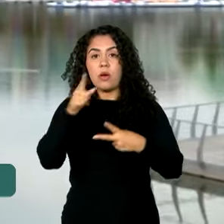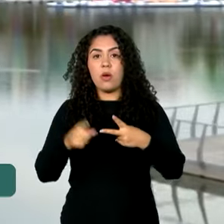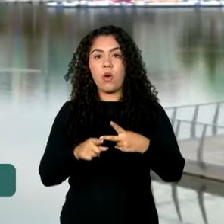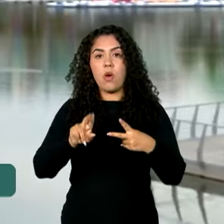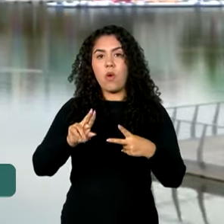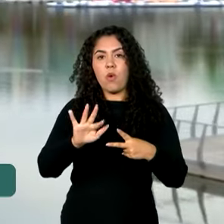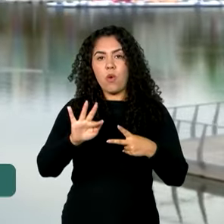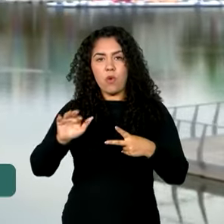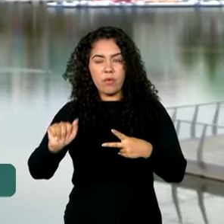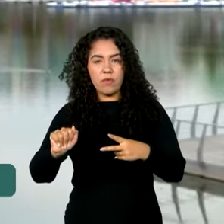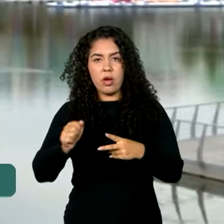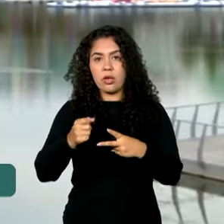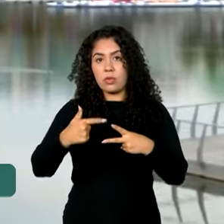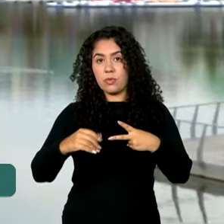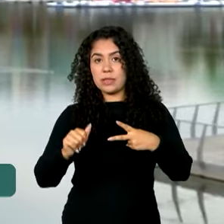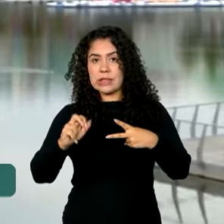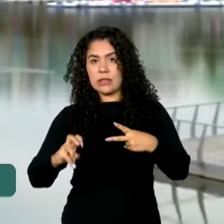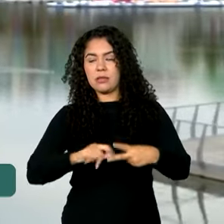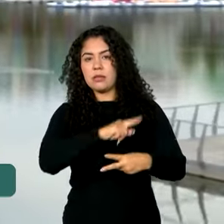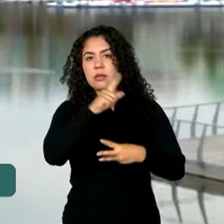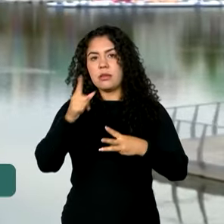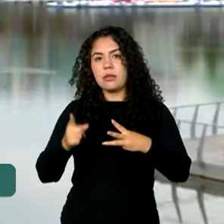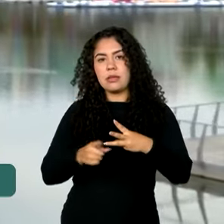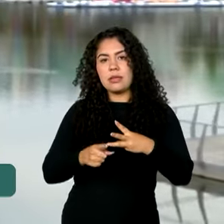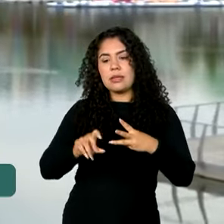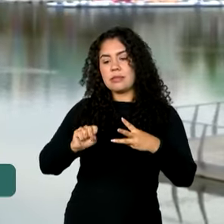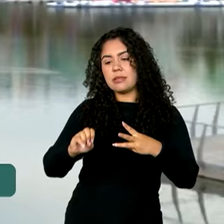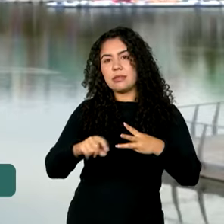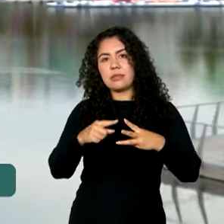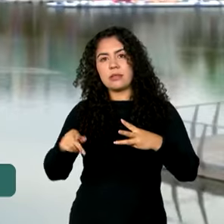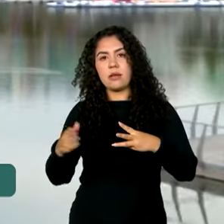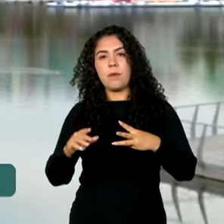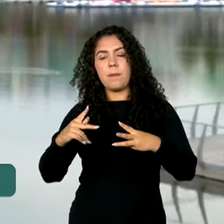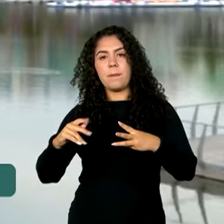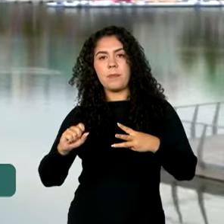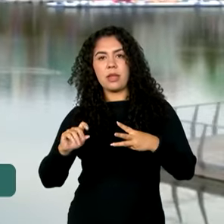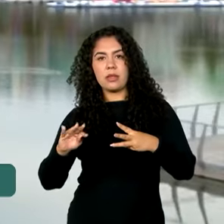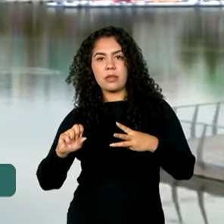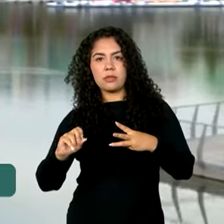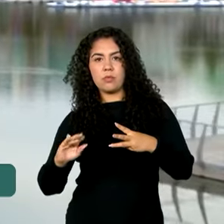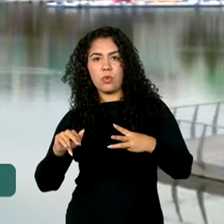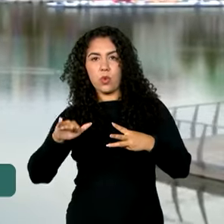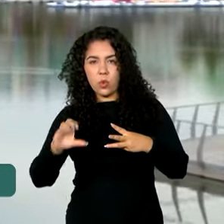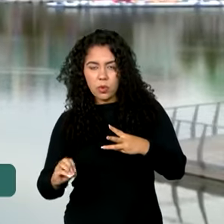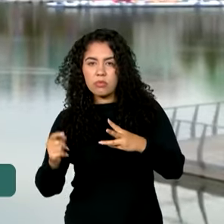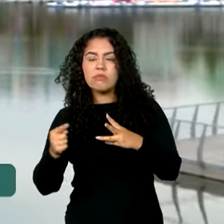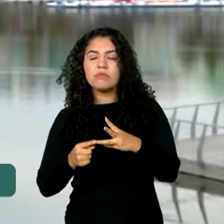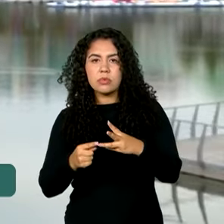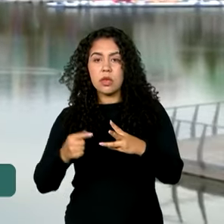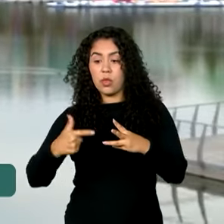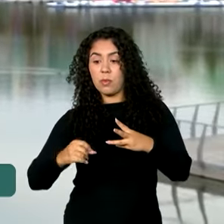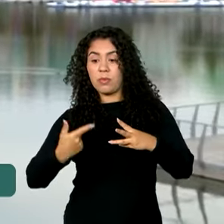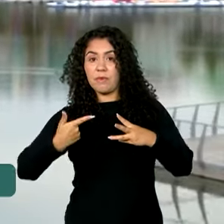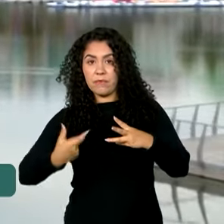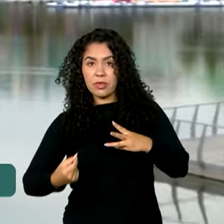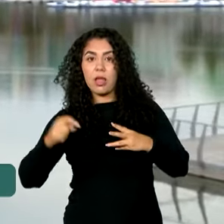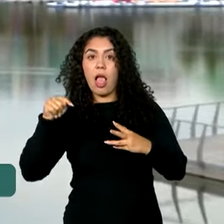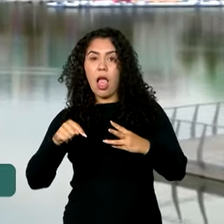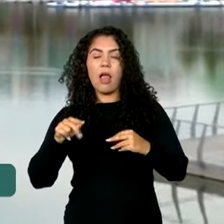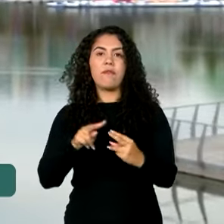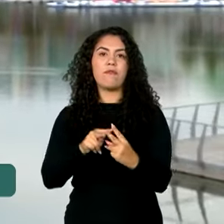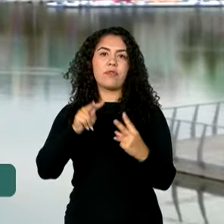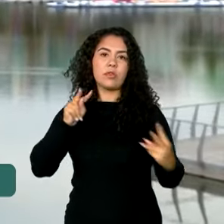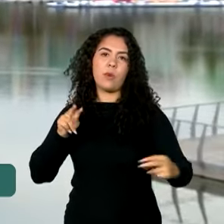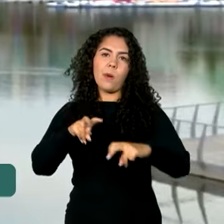2015, e a terceira em São Petersburgo, em 2020, sendo que essa última foi realizada de forma virtual